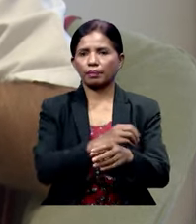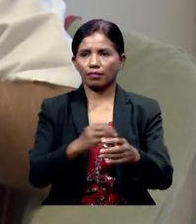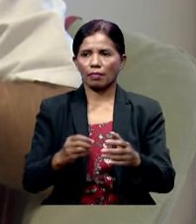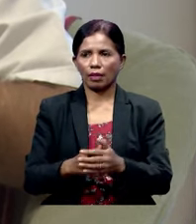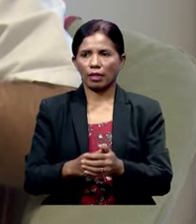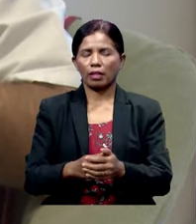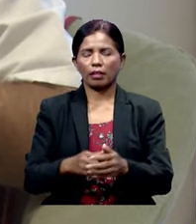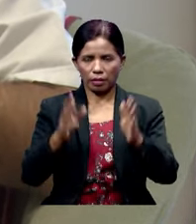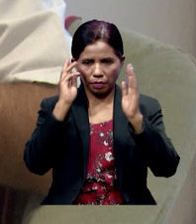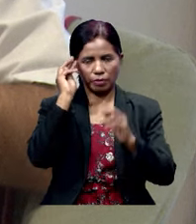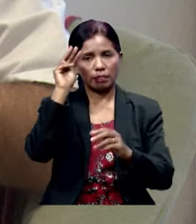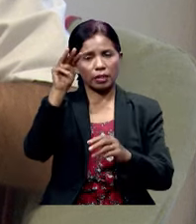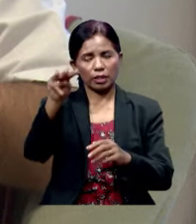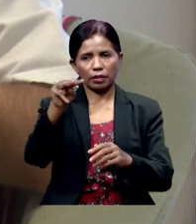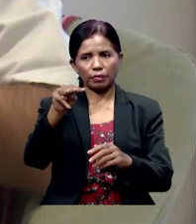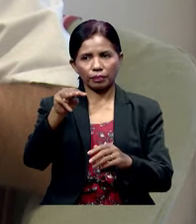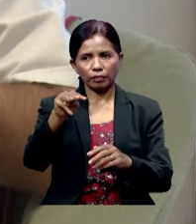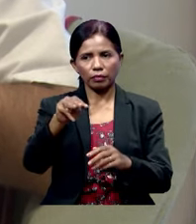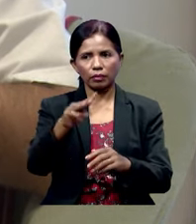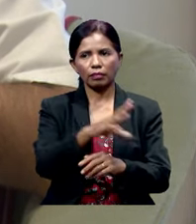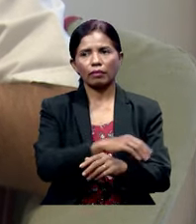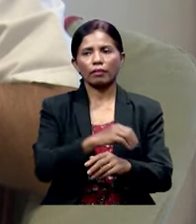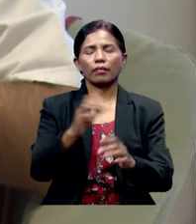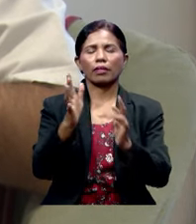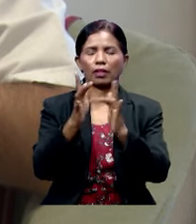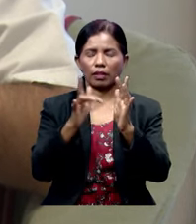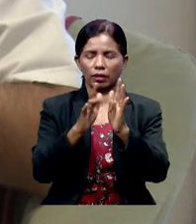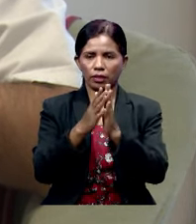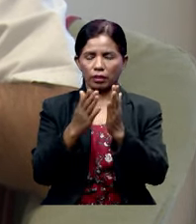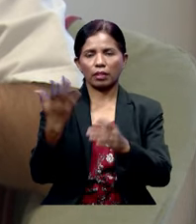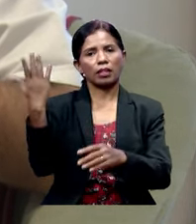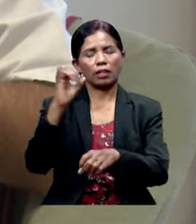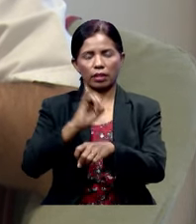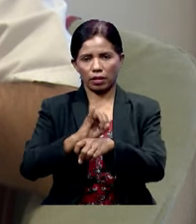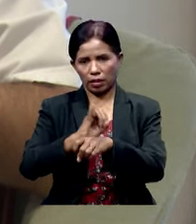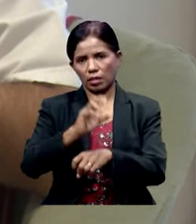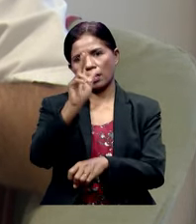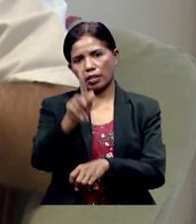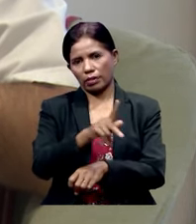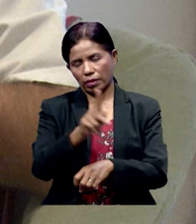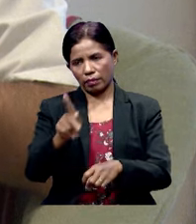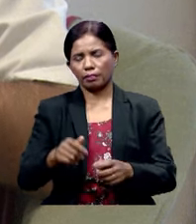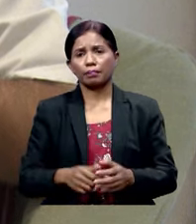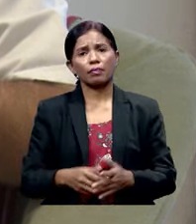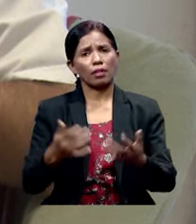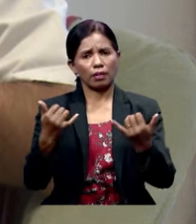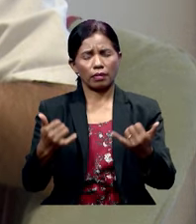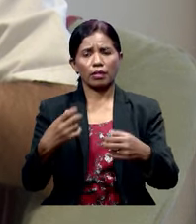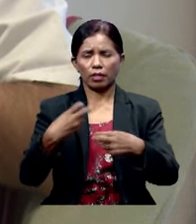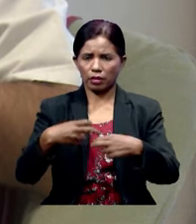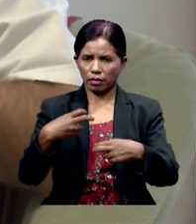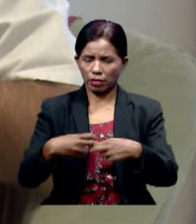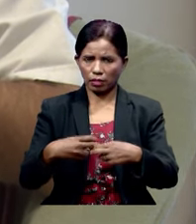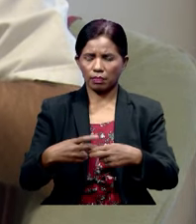missão eh dizemos evangelizadora que tem a igreja católica então é um desafio para